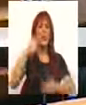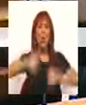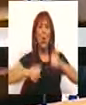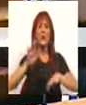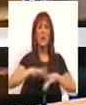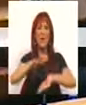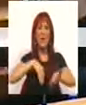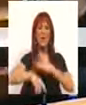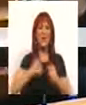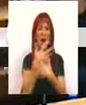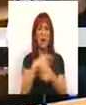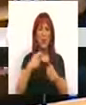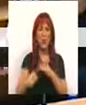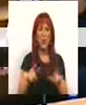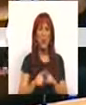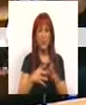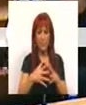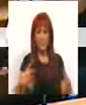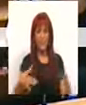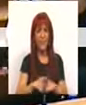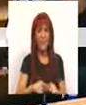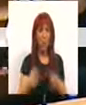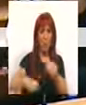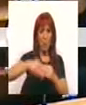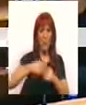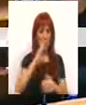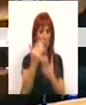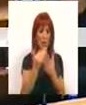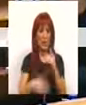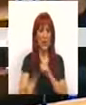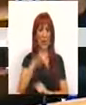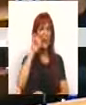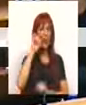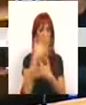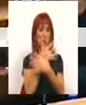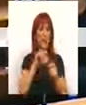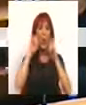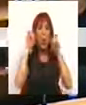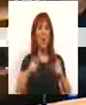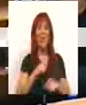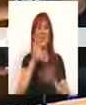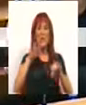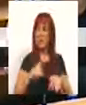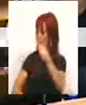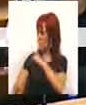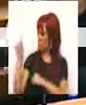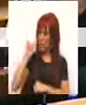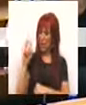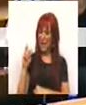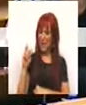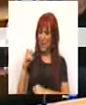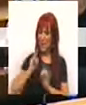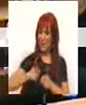sobre a realização das queimadas extensivas como complemento do Programa Nacional de Fogo Controlado, que terminou no passado dia 30 de